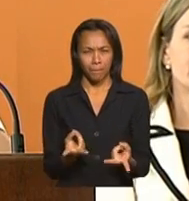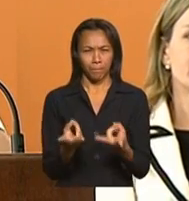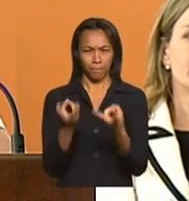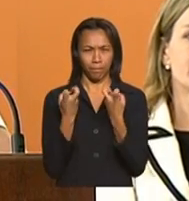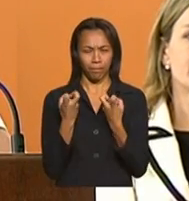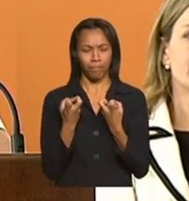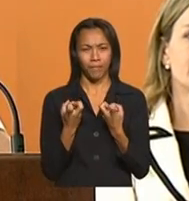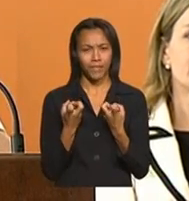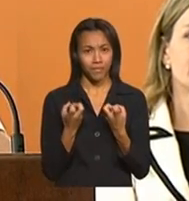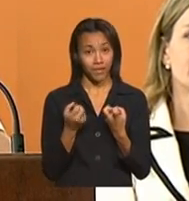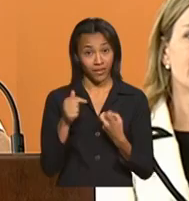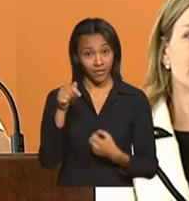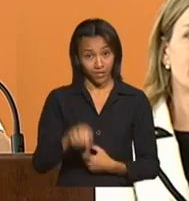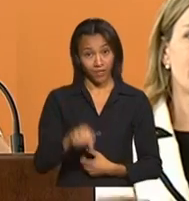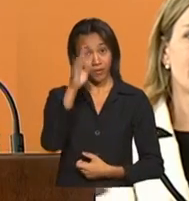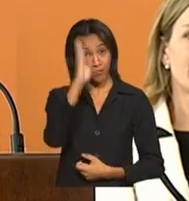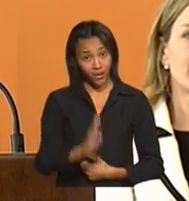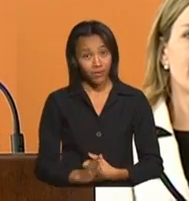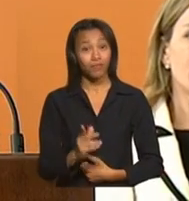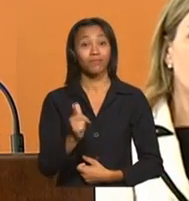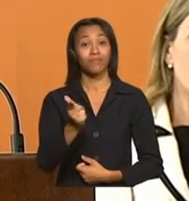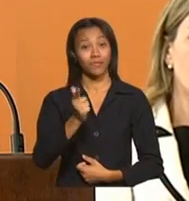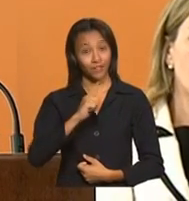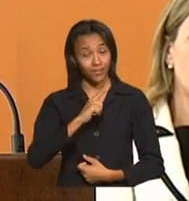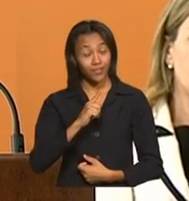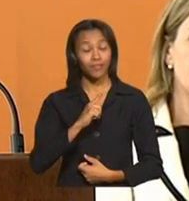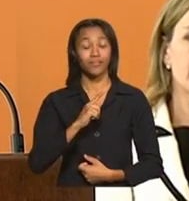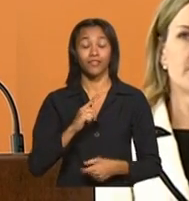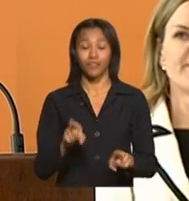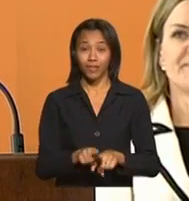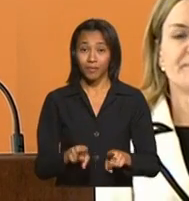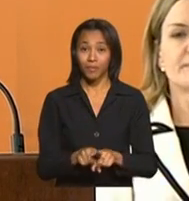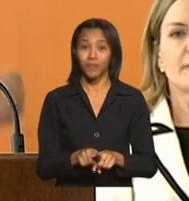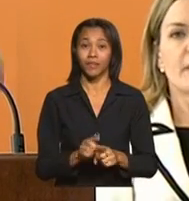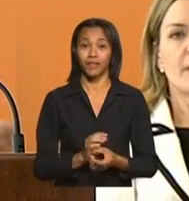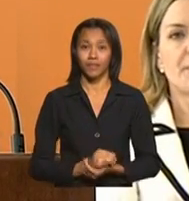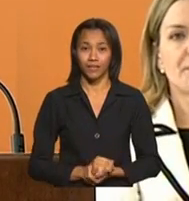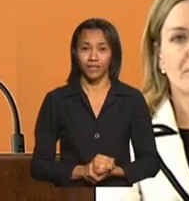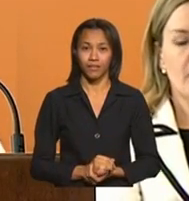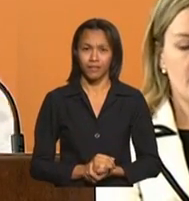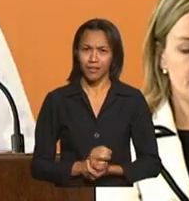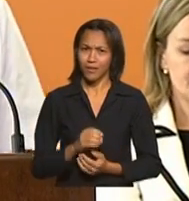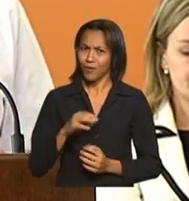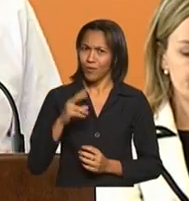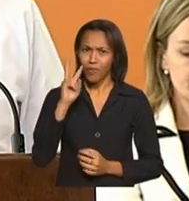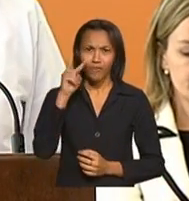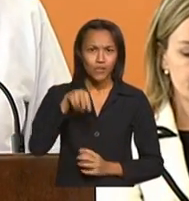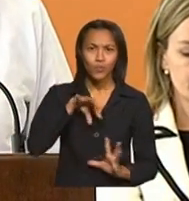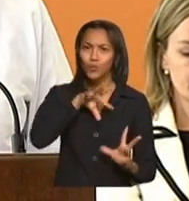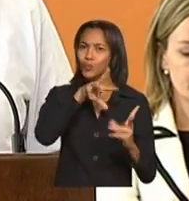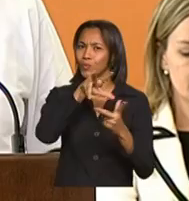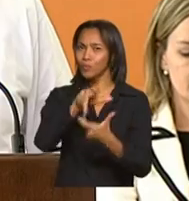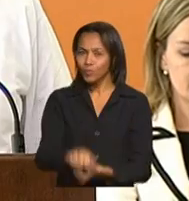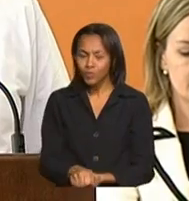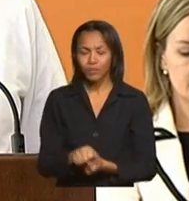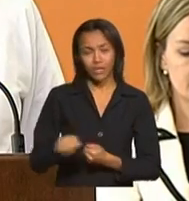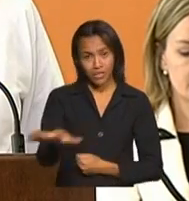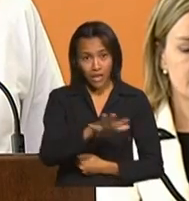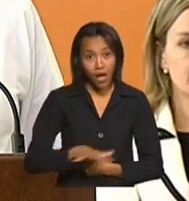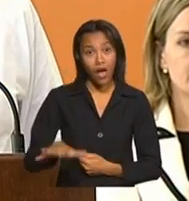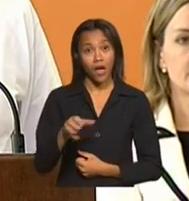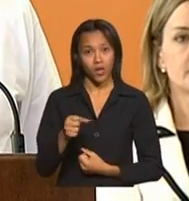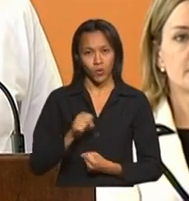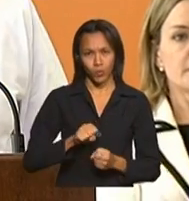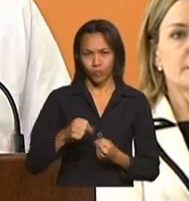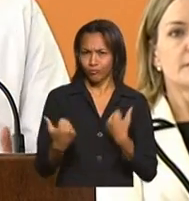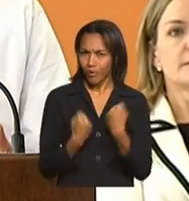perceber que o Brasil tinha também uma dimensão internacional nessa área, que